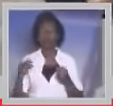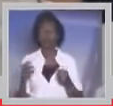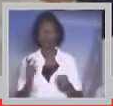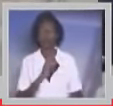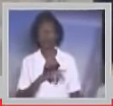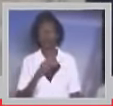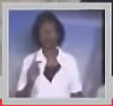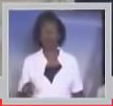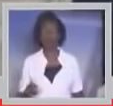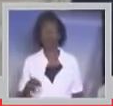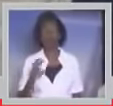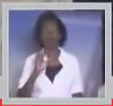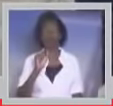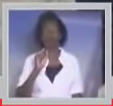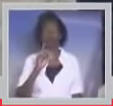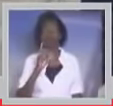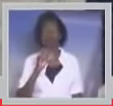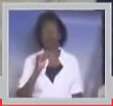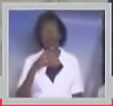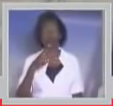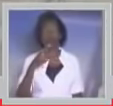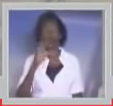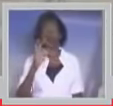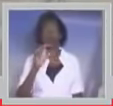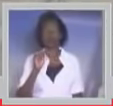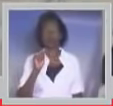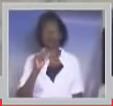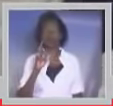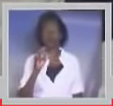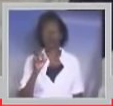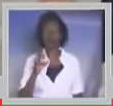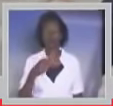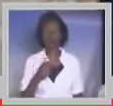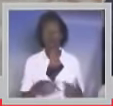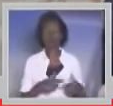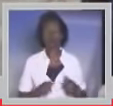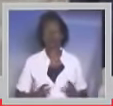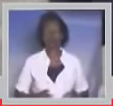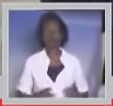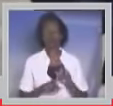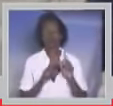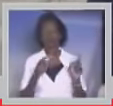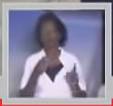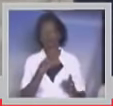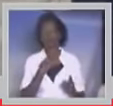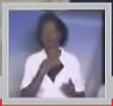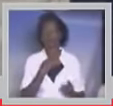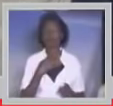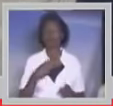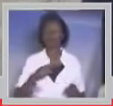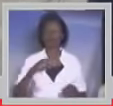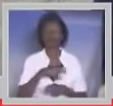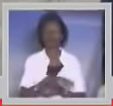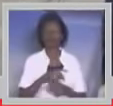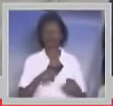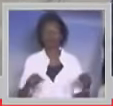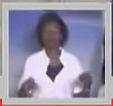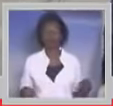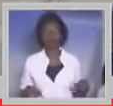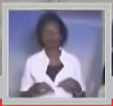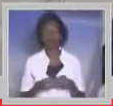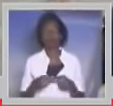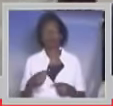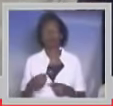professoras foram readaptados elas continuam trabalhando se nas escolas mas elas não podem mais entrar em sala de aula por conta